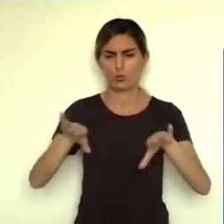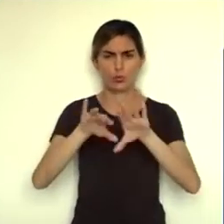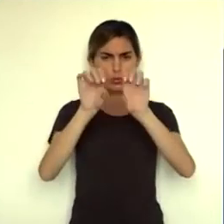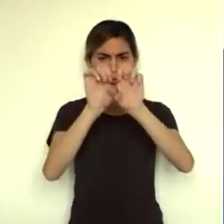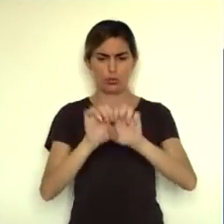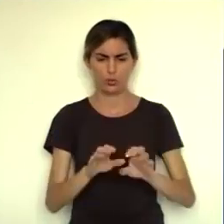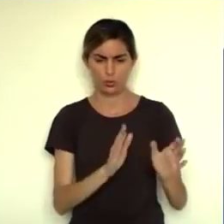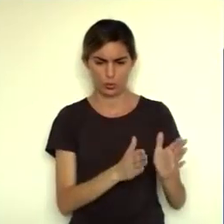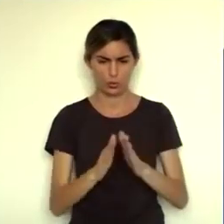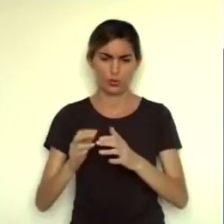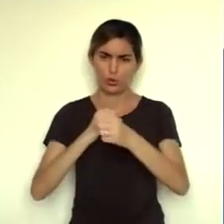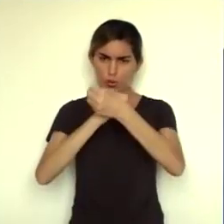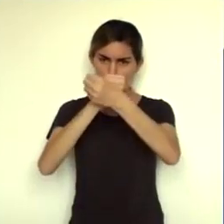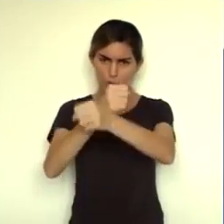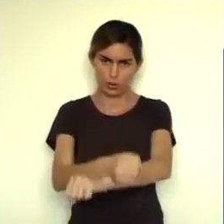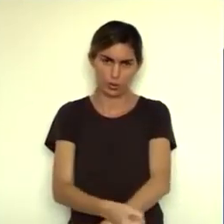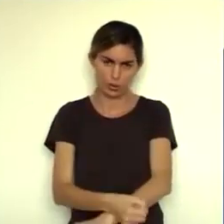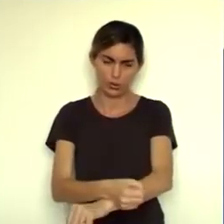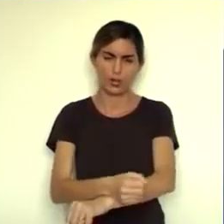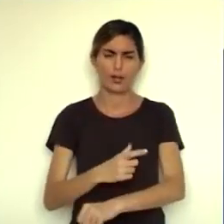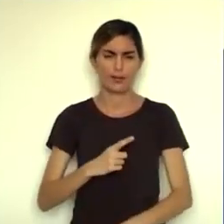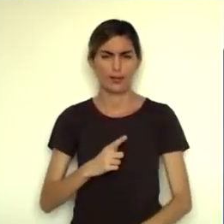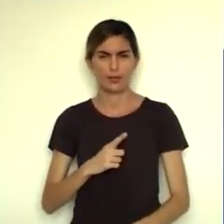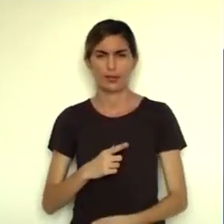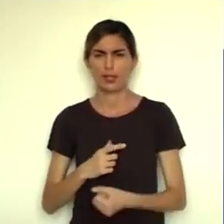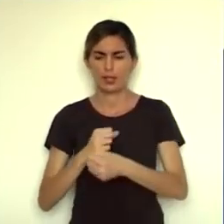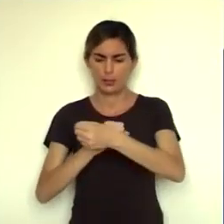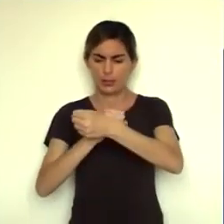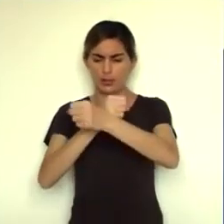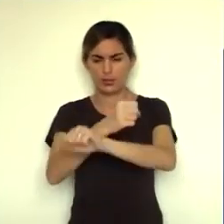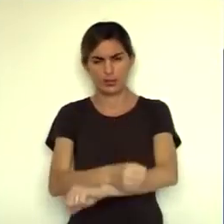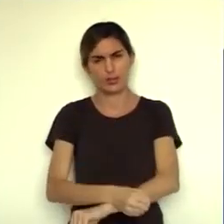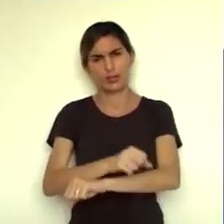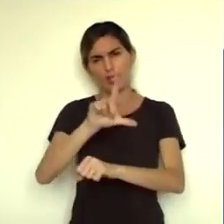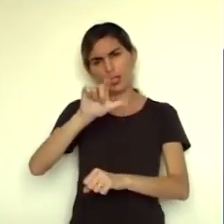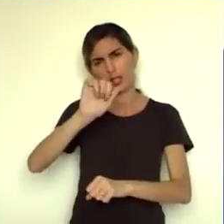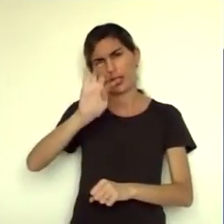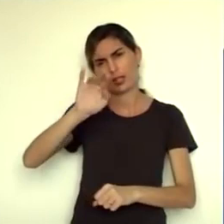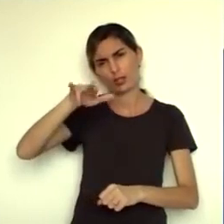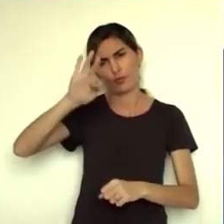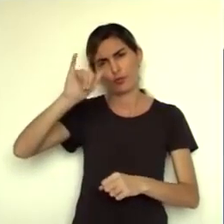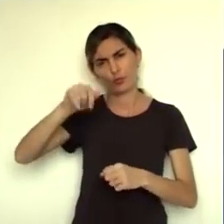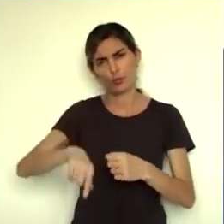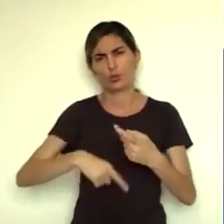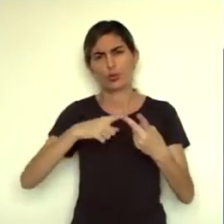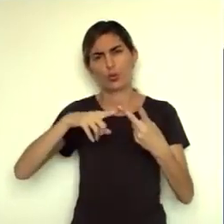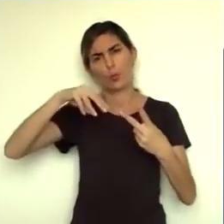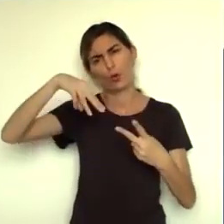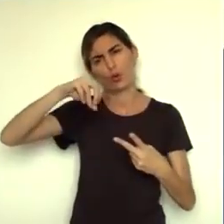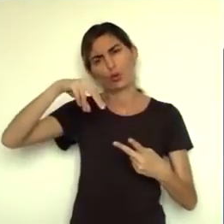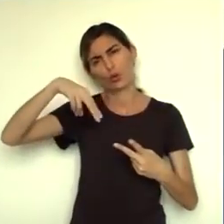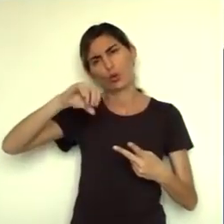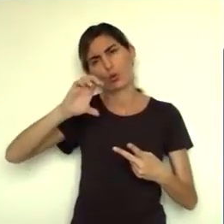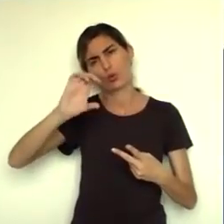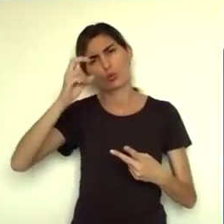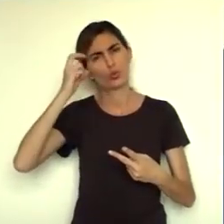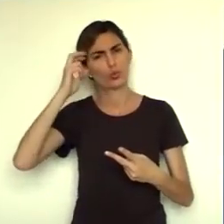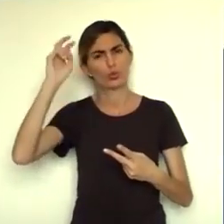daquela estrutura escravagista, onde a gente tem a escravidão, o latifúndio e a